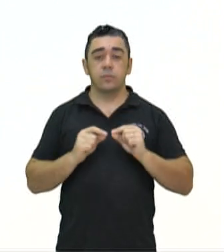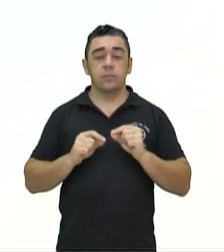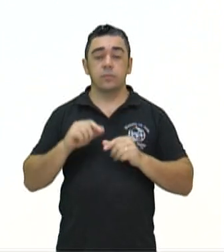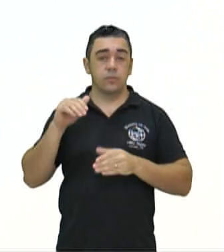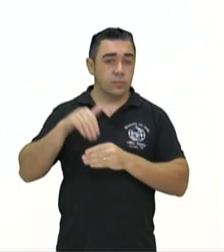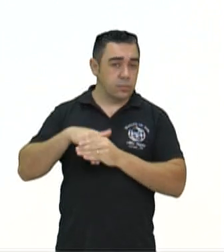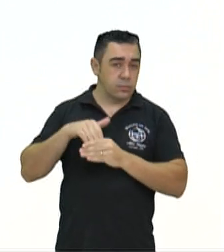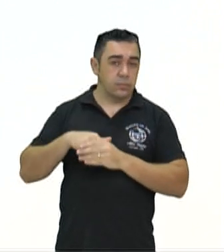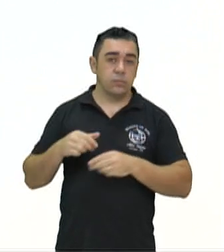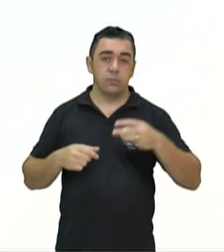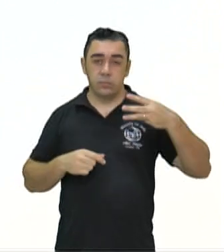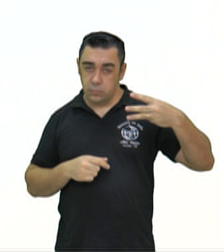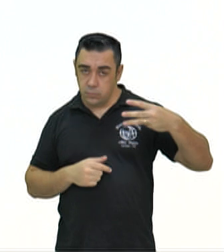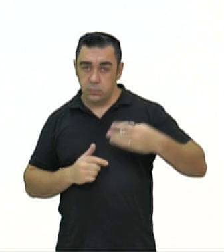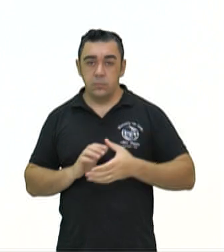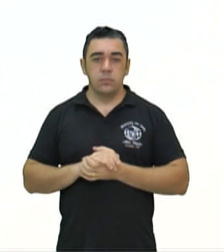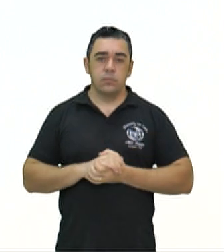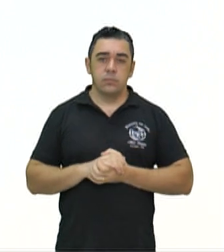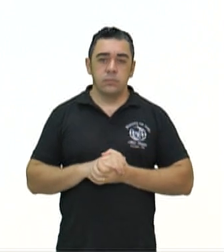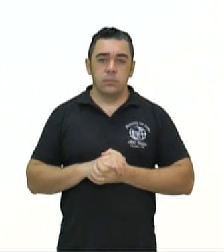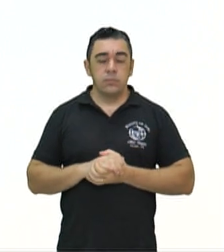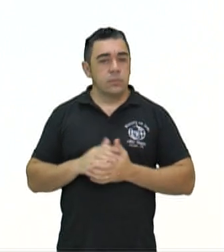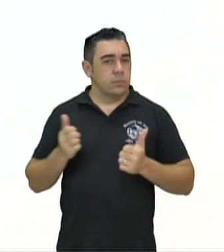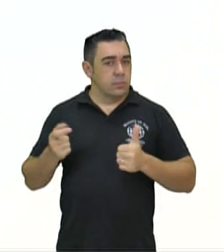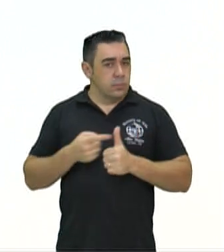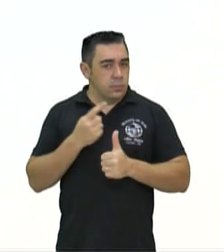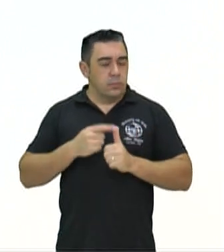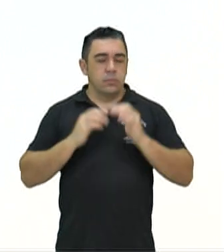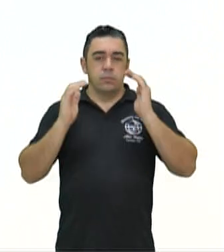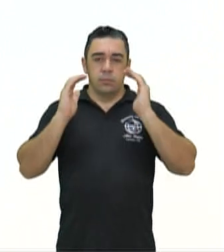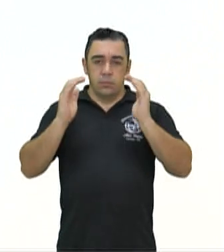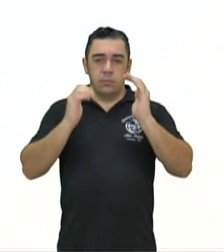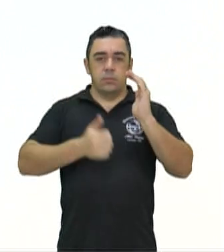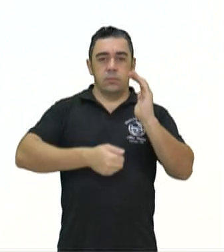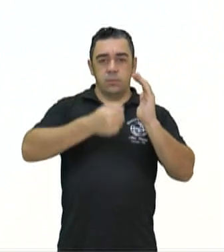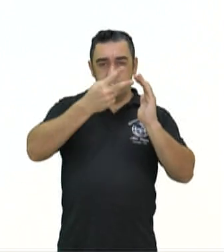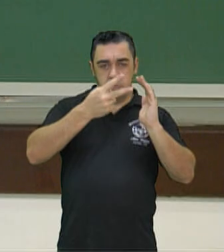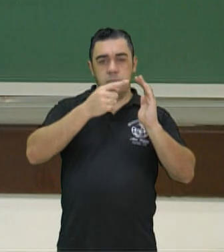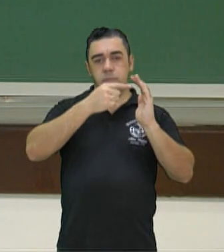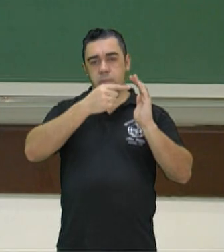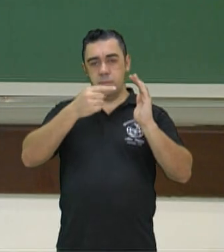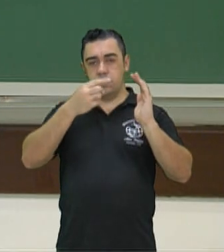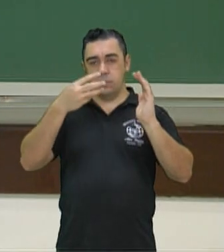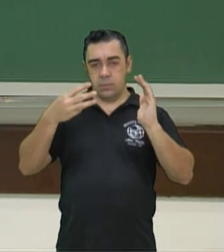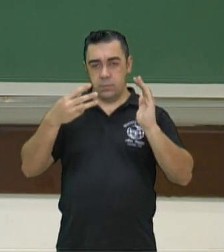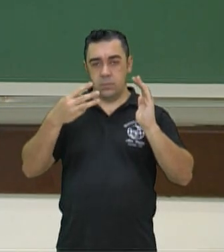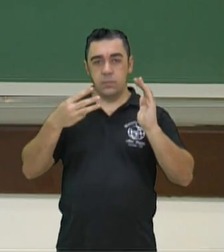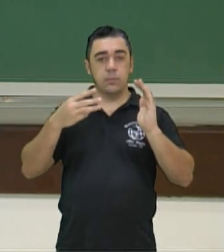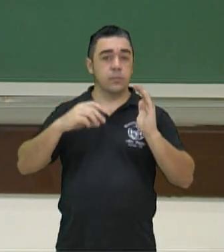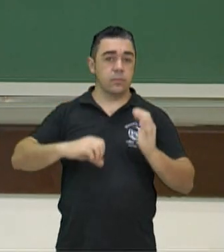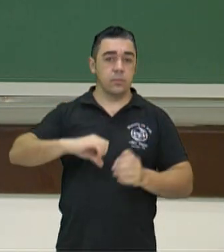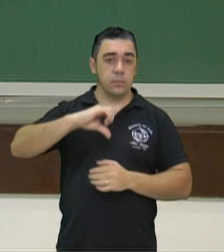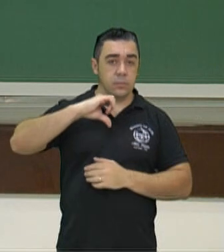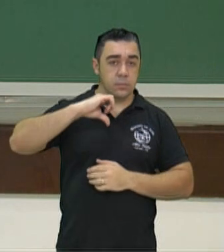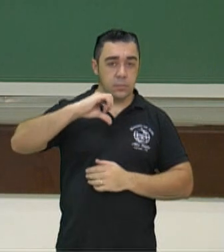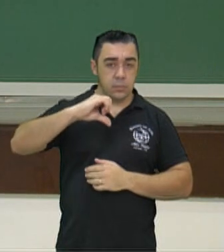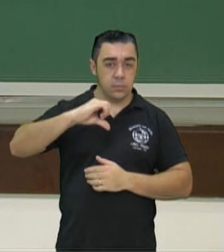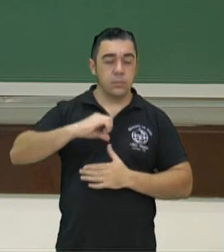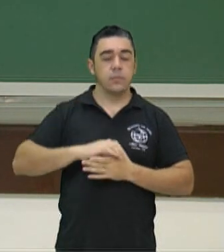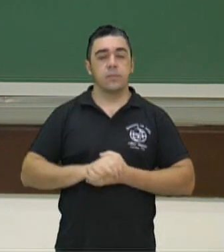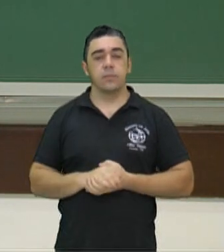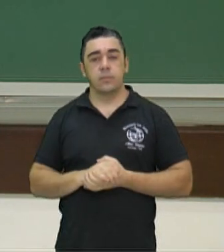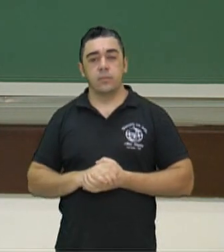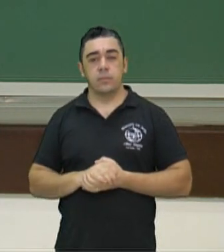Então, primeiro vamos resolver o que está entre parênteses. 12 menos 3, a gente tem que é